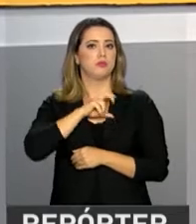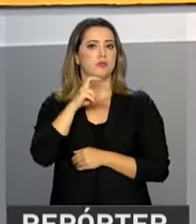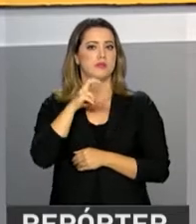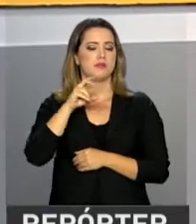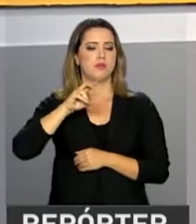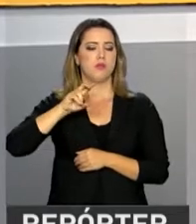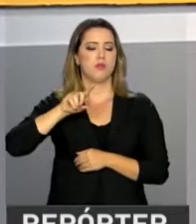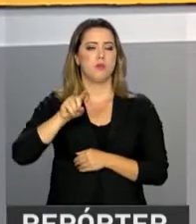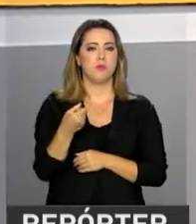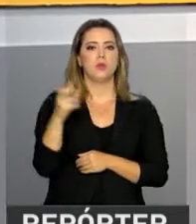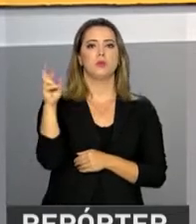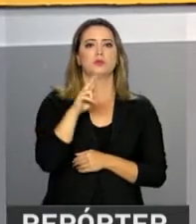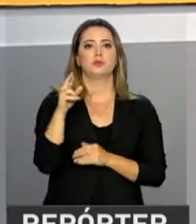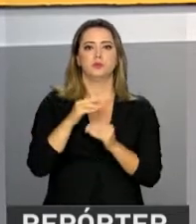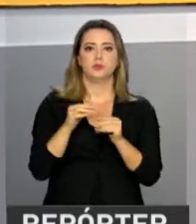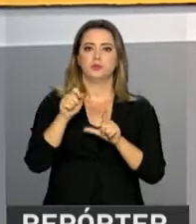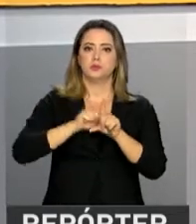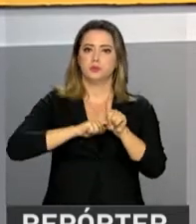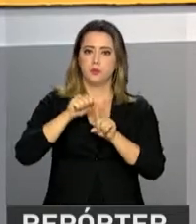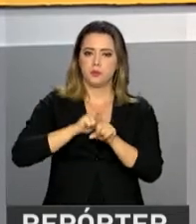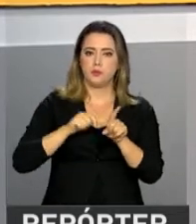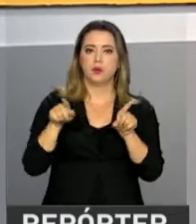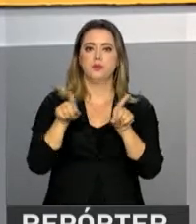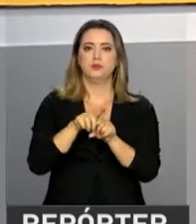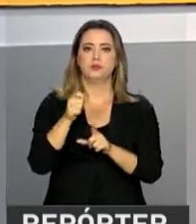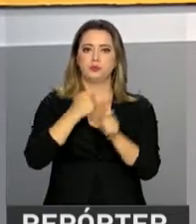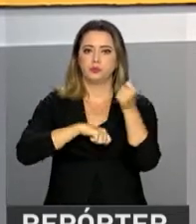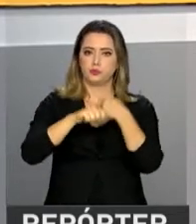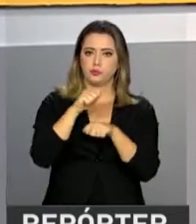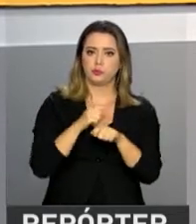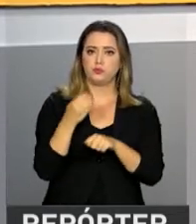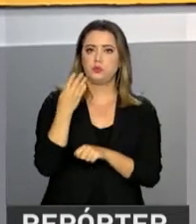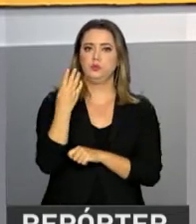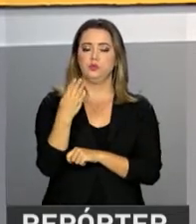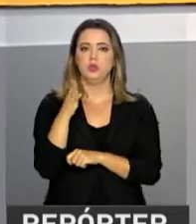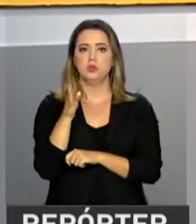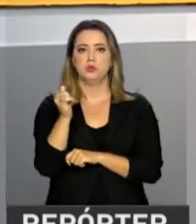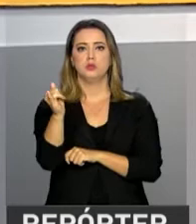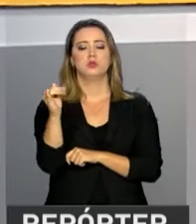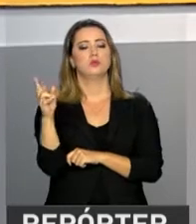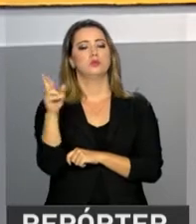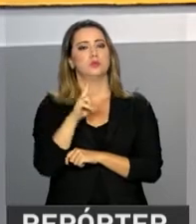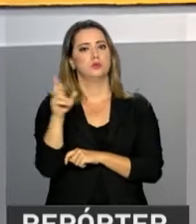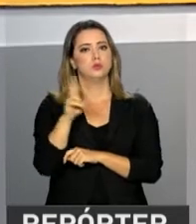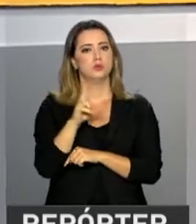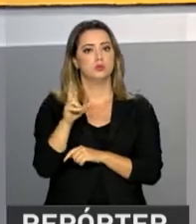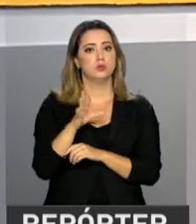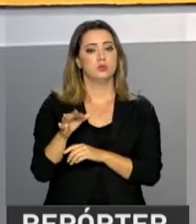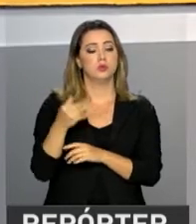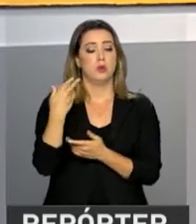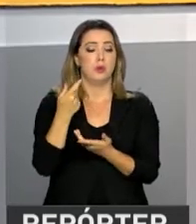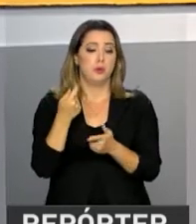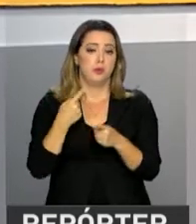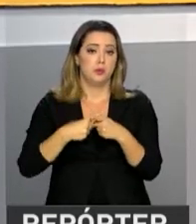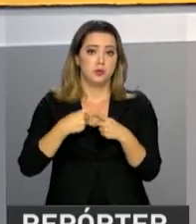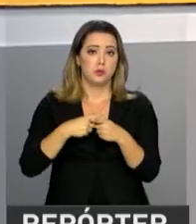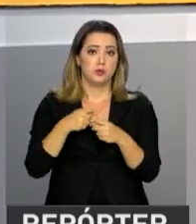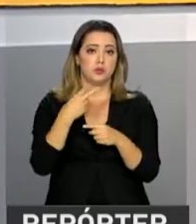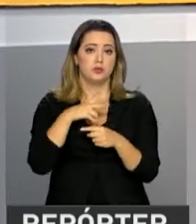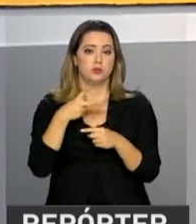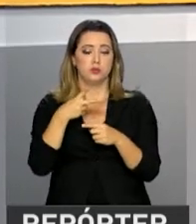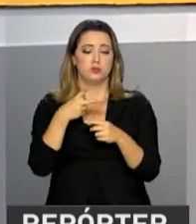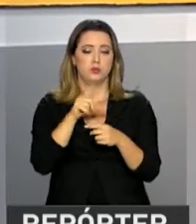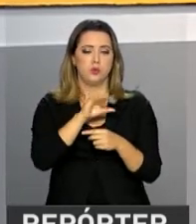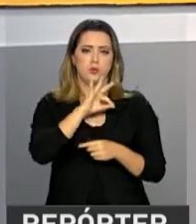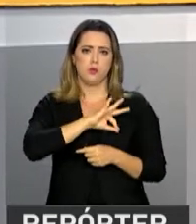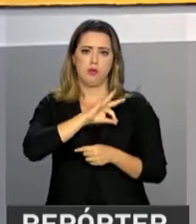economia de 4 bilhões e 400 milhões de reais com o adiamento dos reajustes de categorias de servidores públicos de